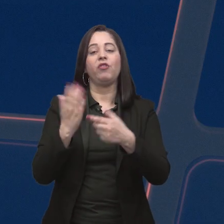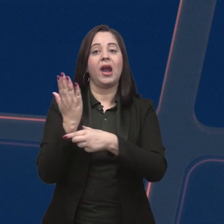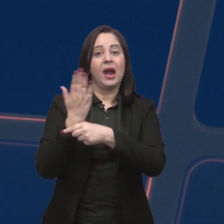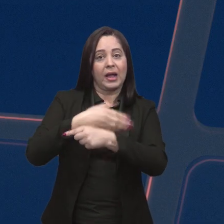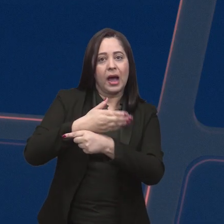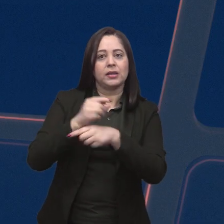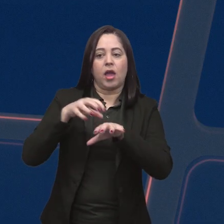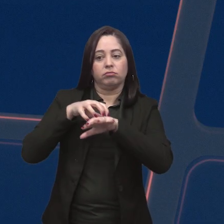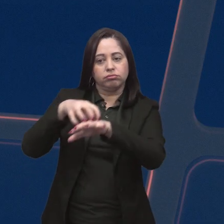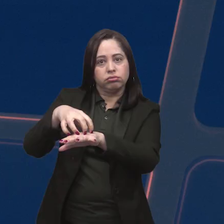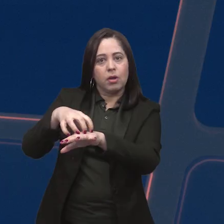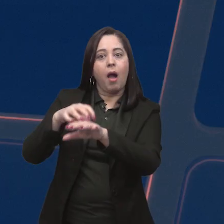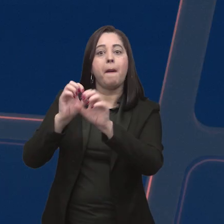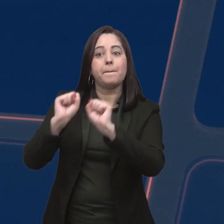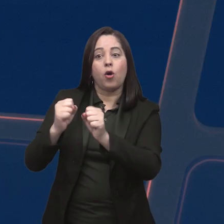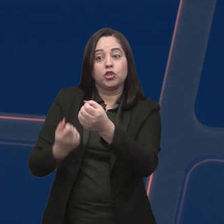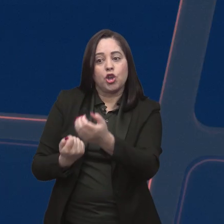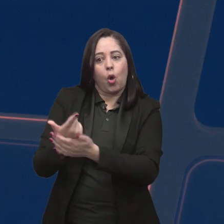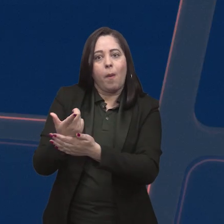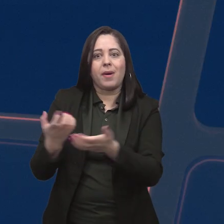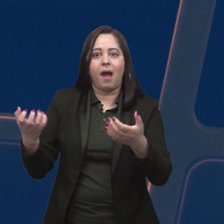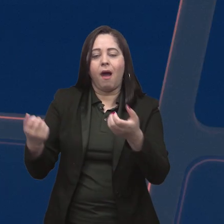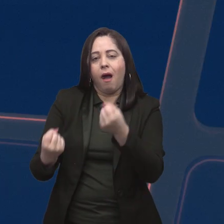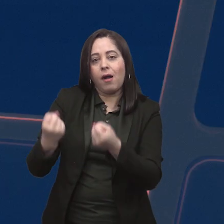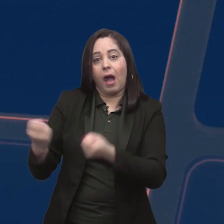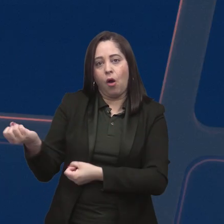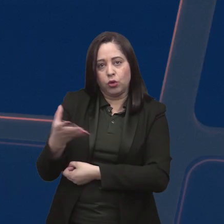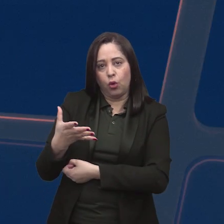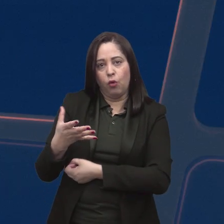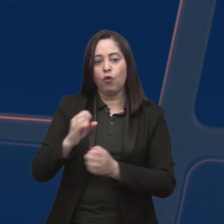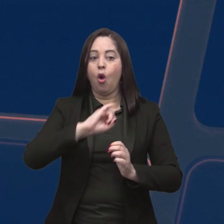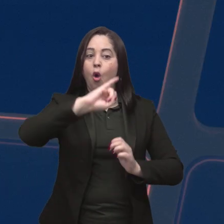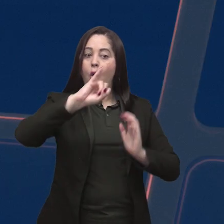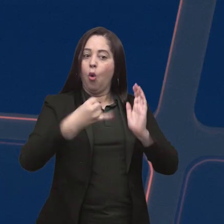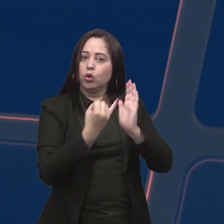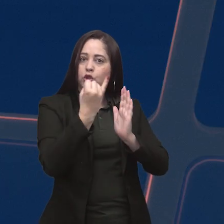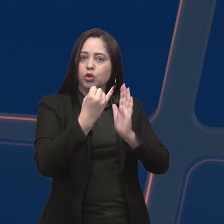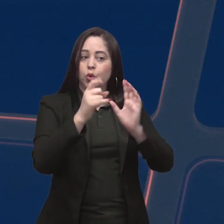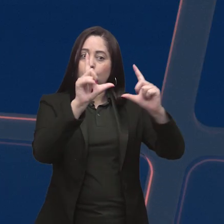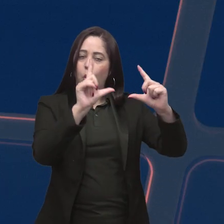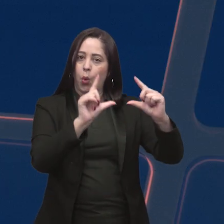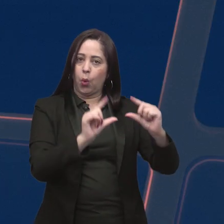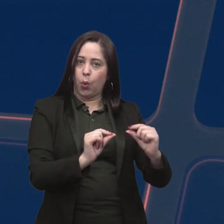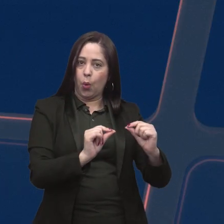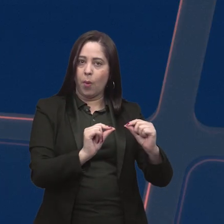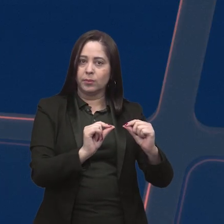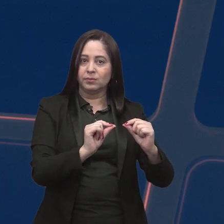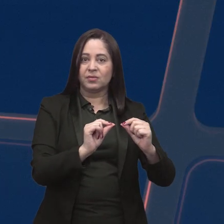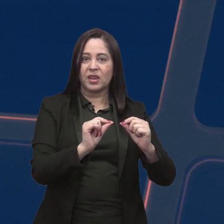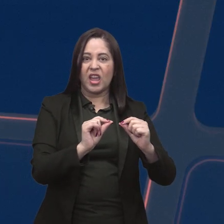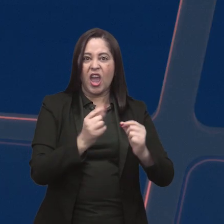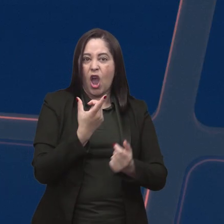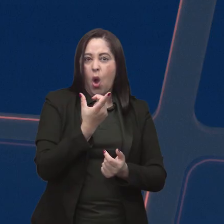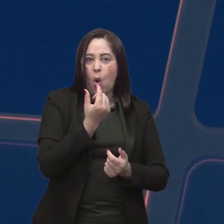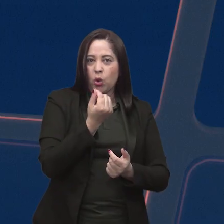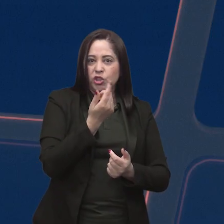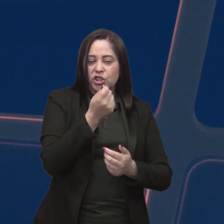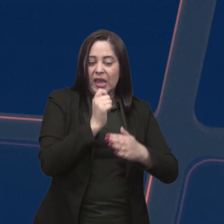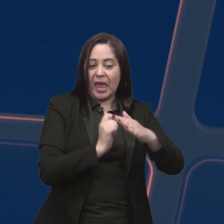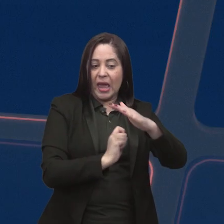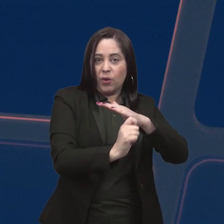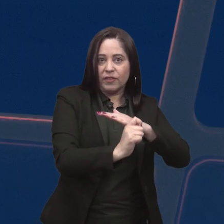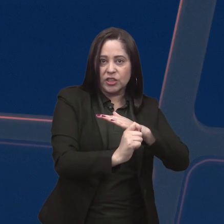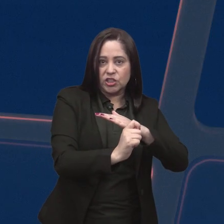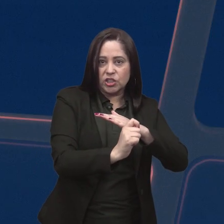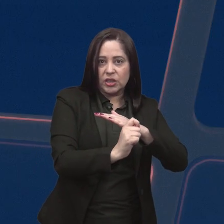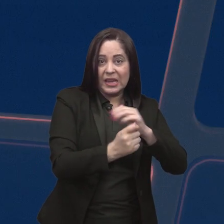aplicativo, taxistas e entregadores. O projeto traz juros reduzidos e o principal diferencial: não é preciso dar